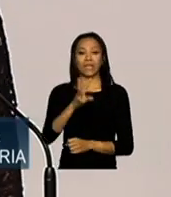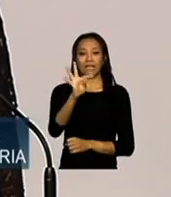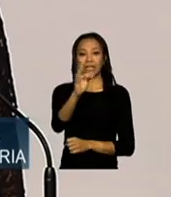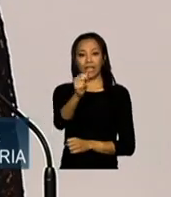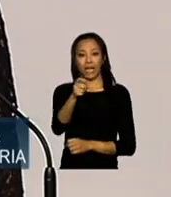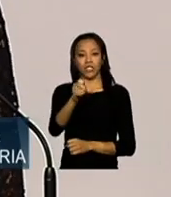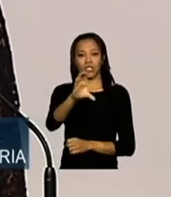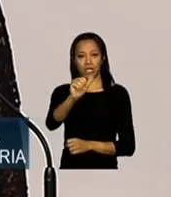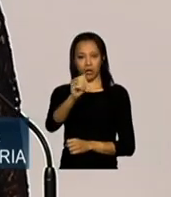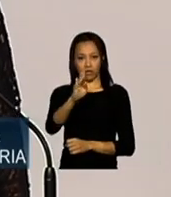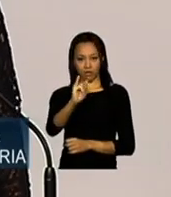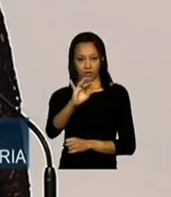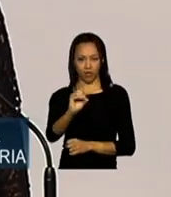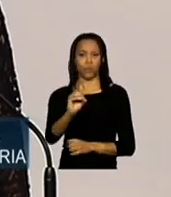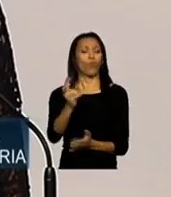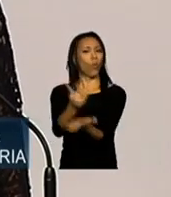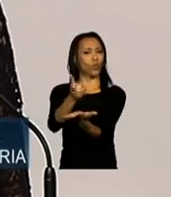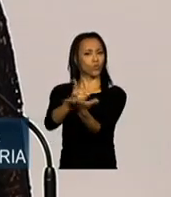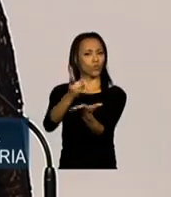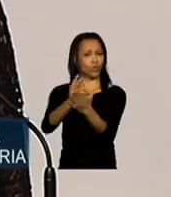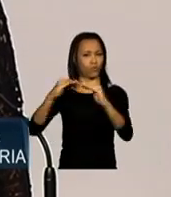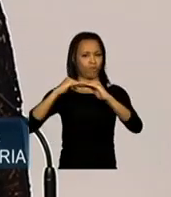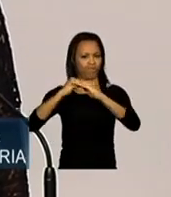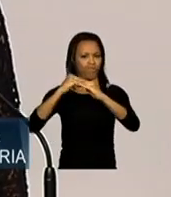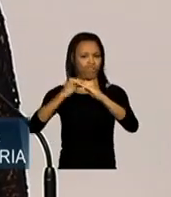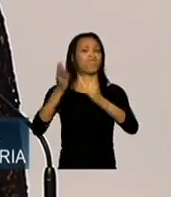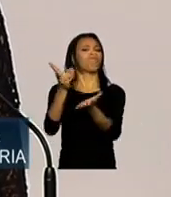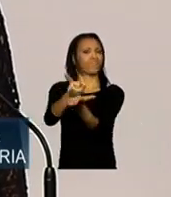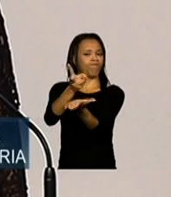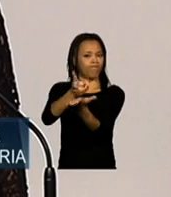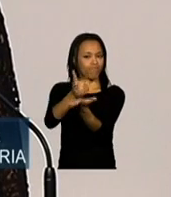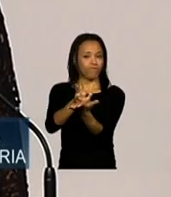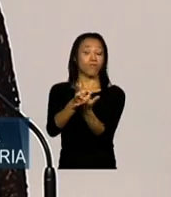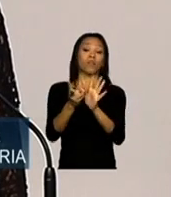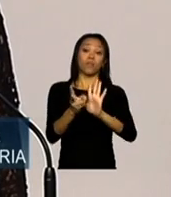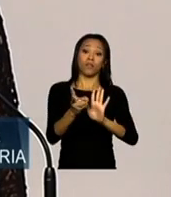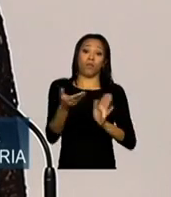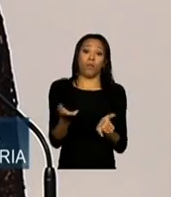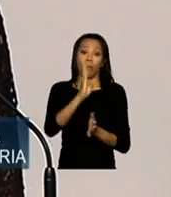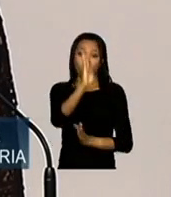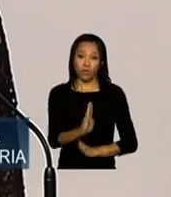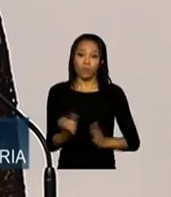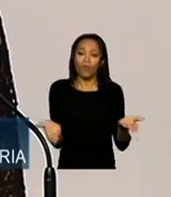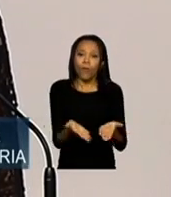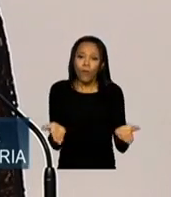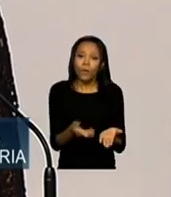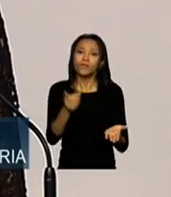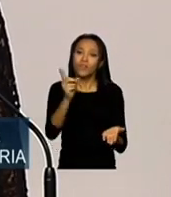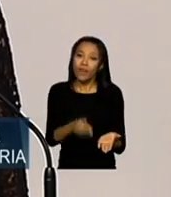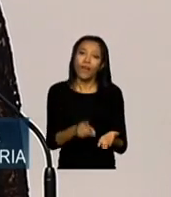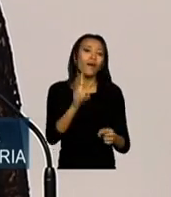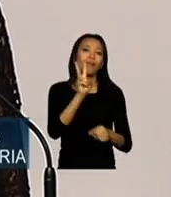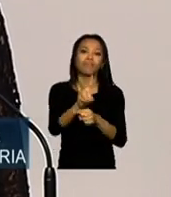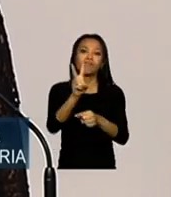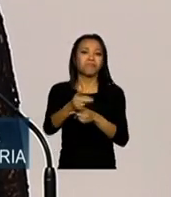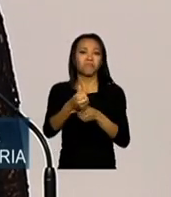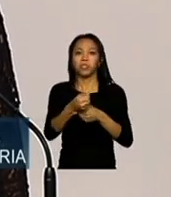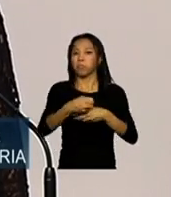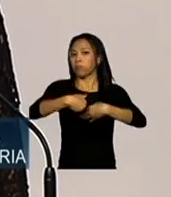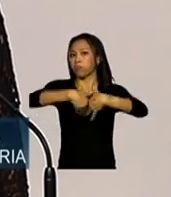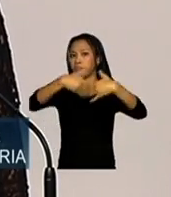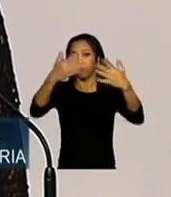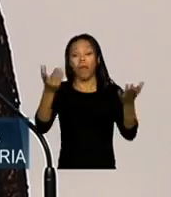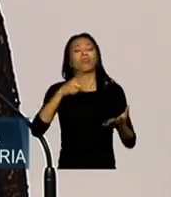se mantém em patamares adequados e o Brasil hoje é credor internacional.